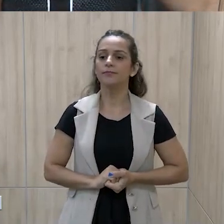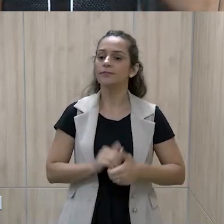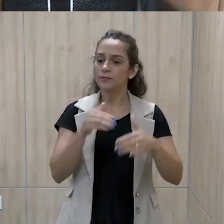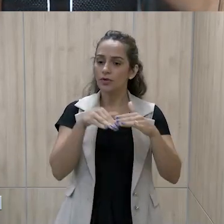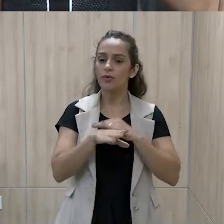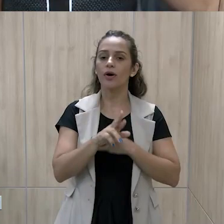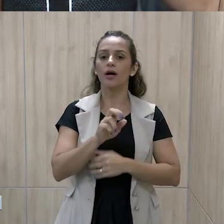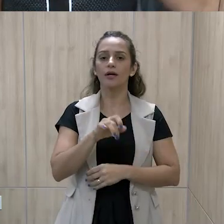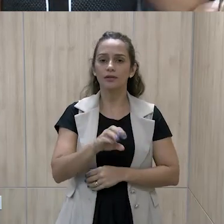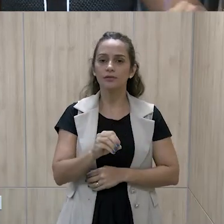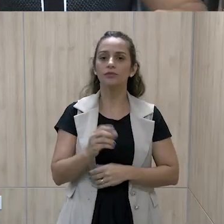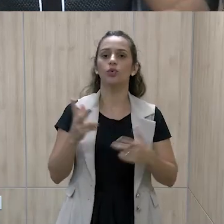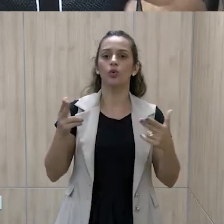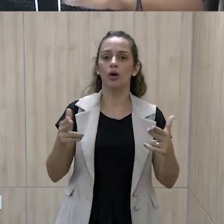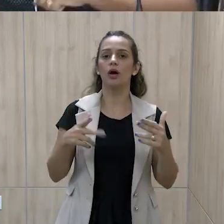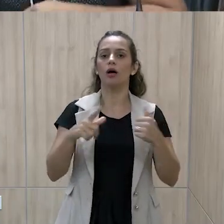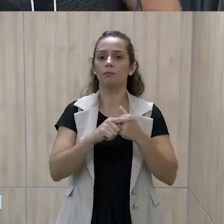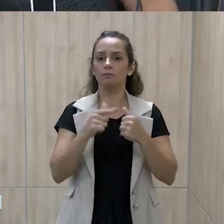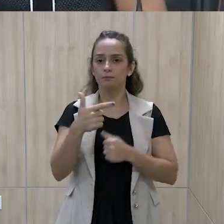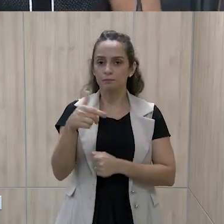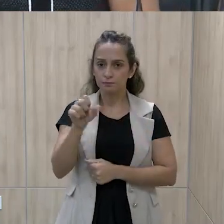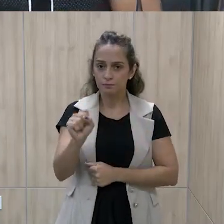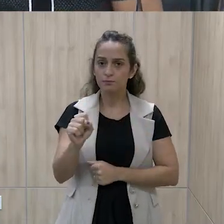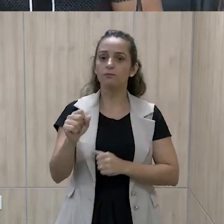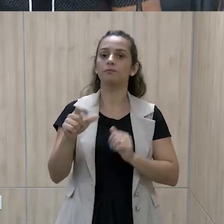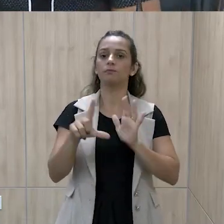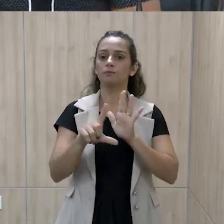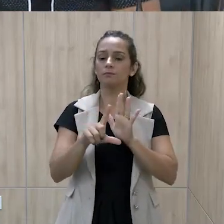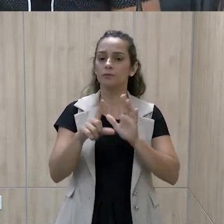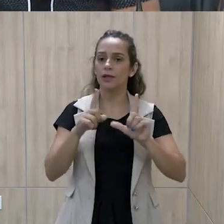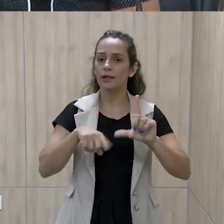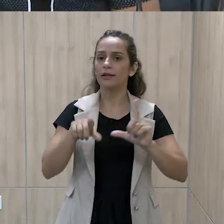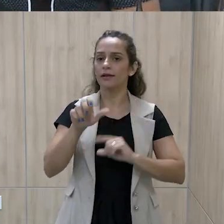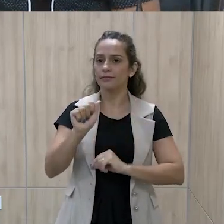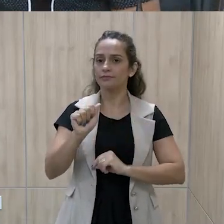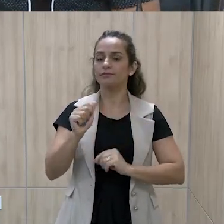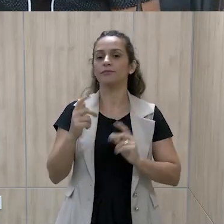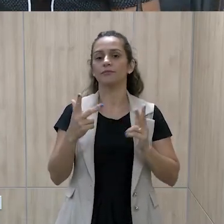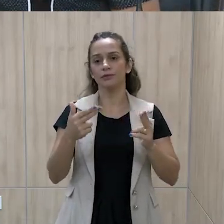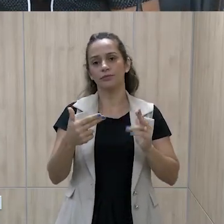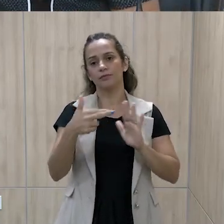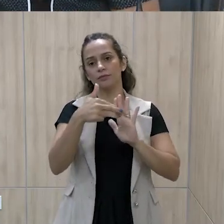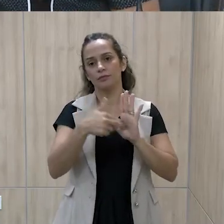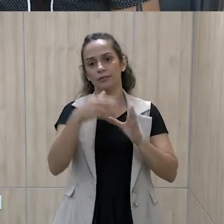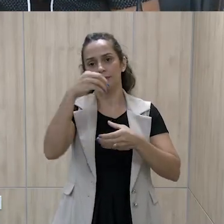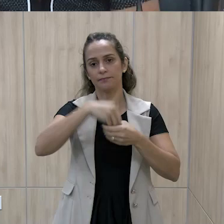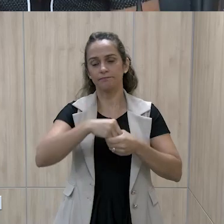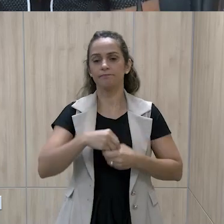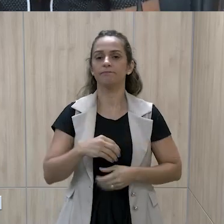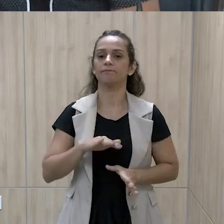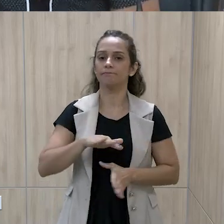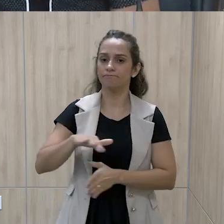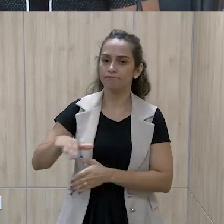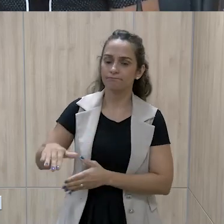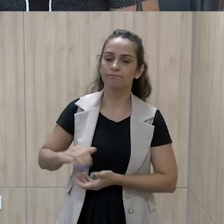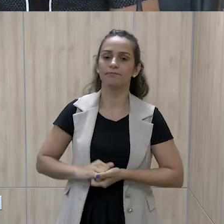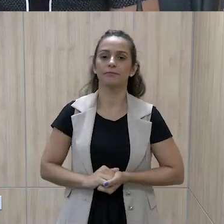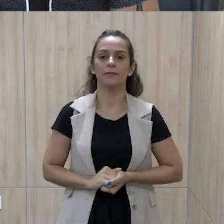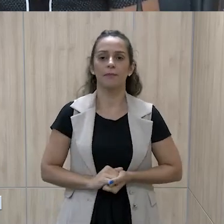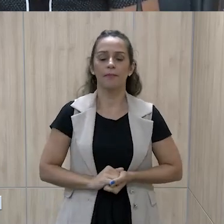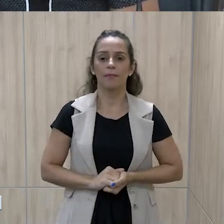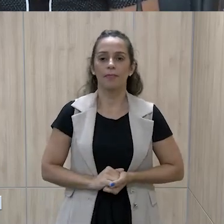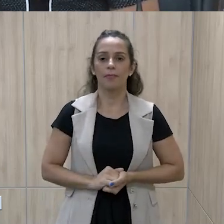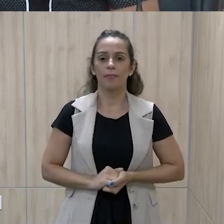rejeitada tramitação vai ao arquivo conforme o artigo 28 A do Regimento Interno projeto de lei número 159 2023